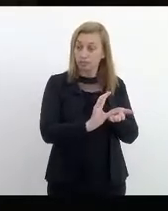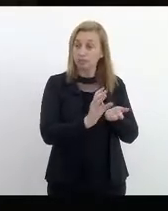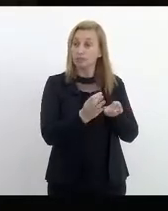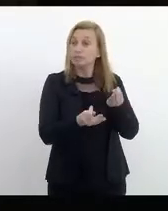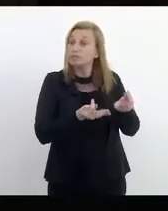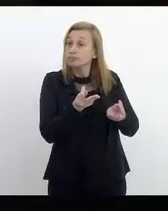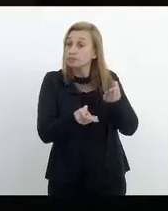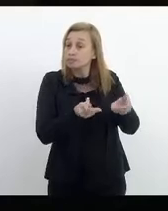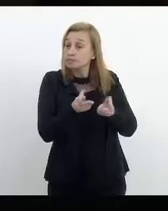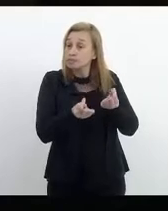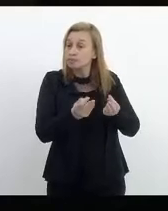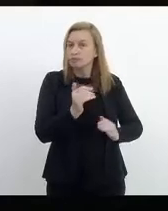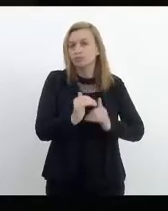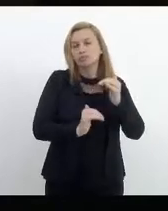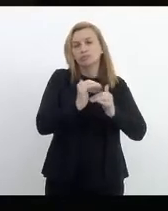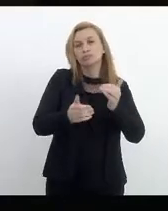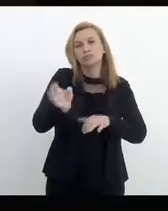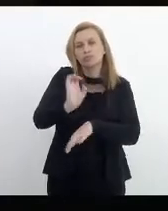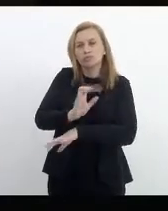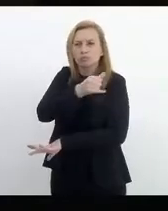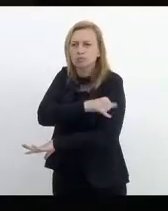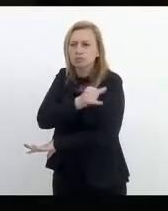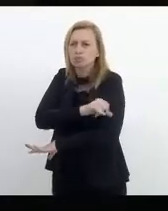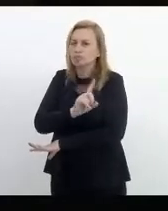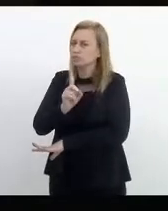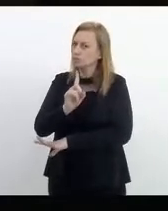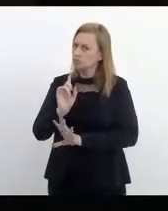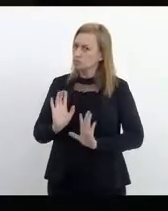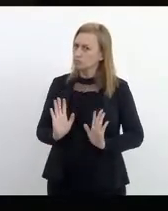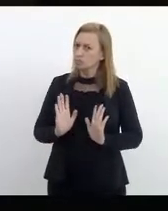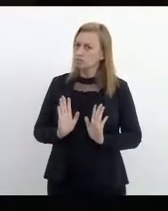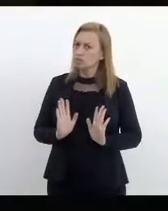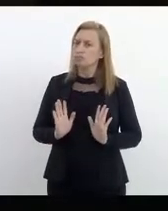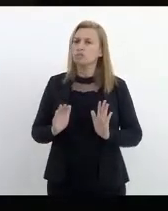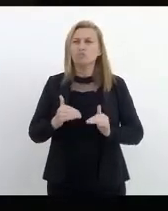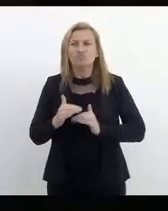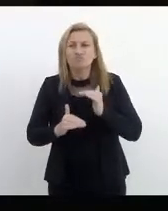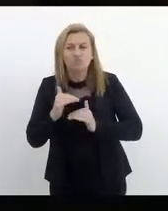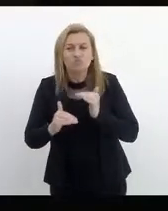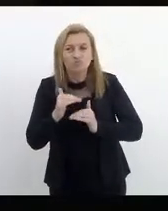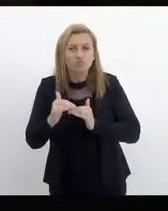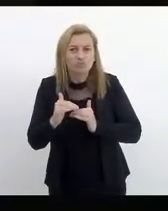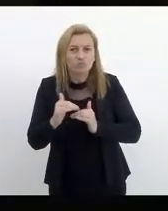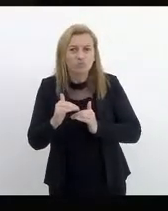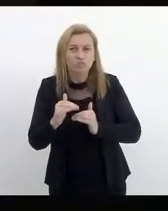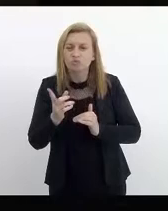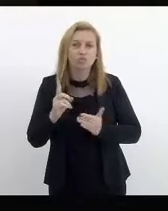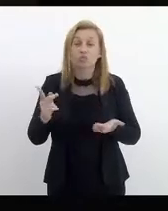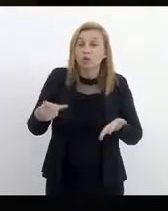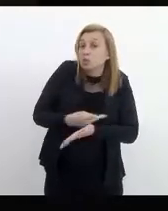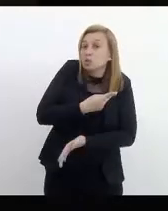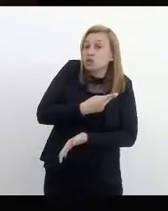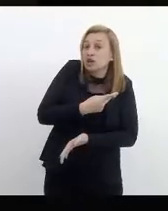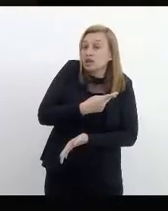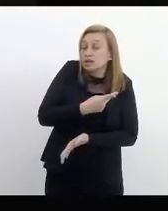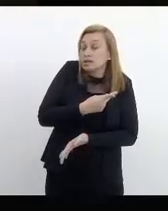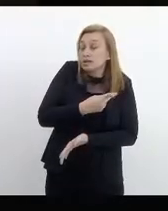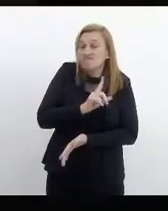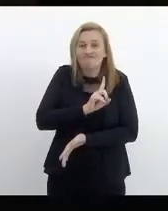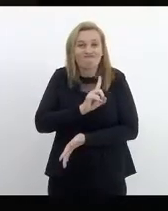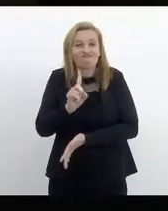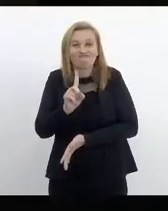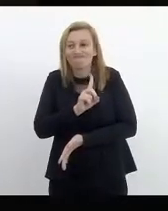para desenvolver o estado do Rio de Janeiro Não é dessa forma de desenvolvimento não acontecerá de forma